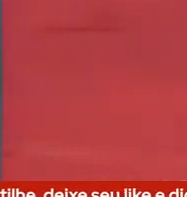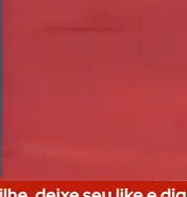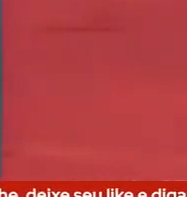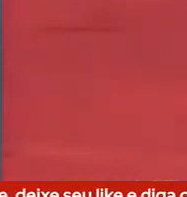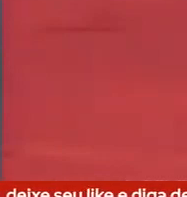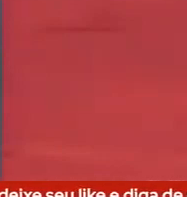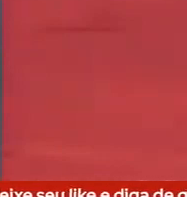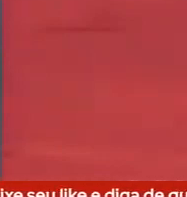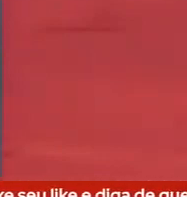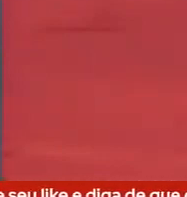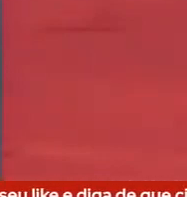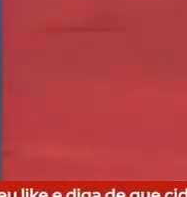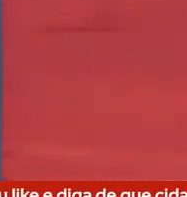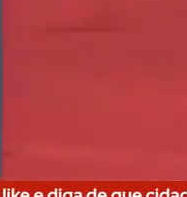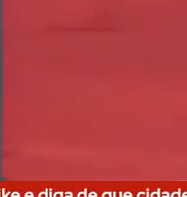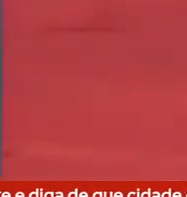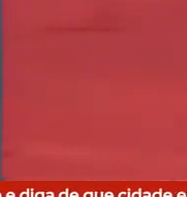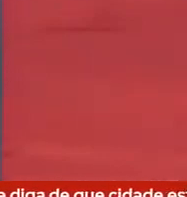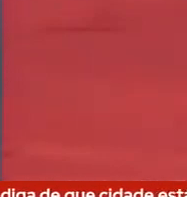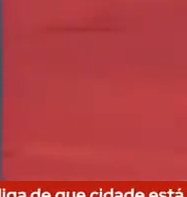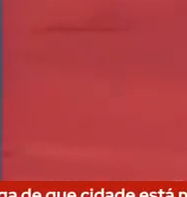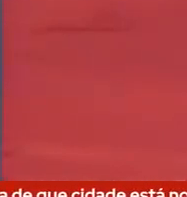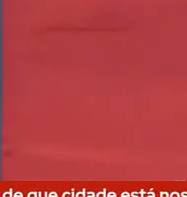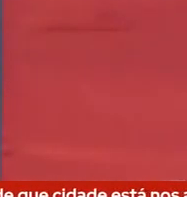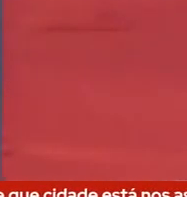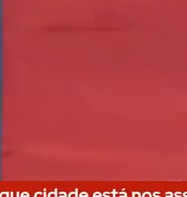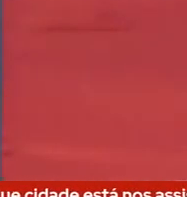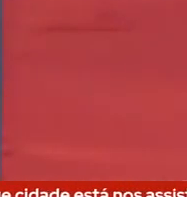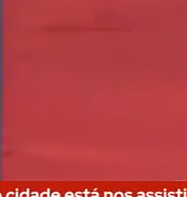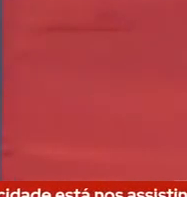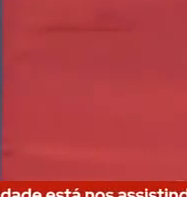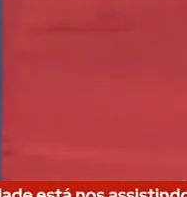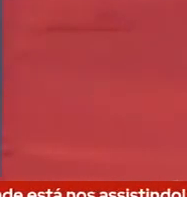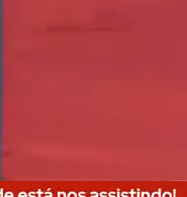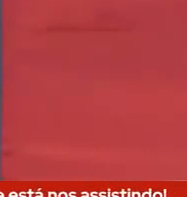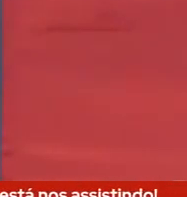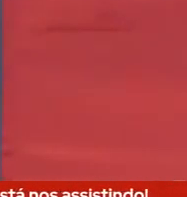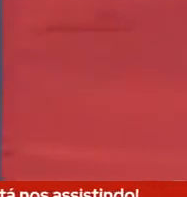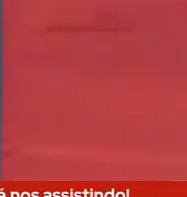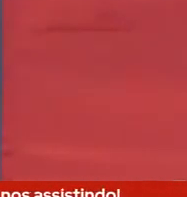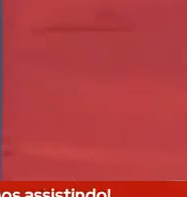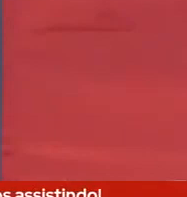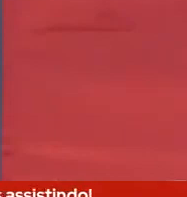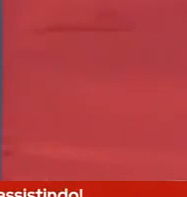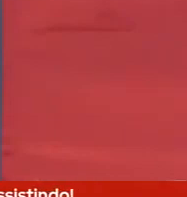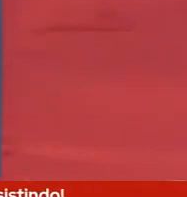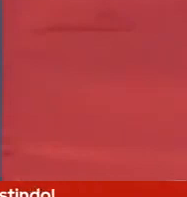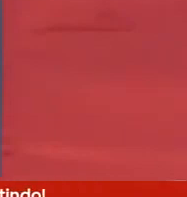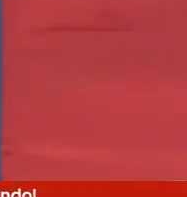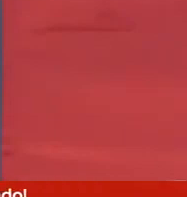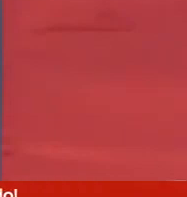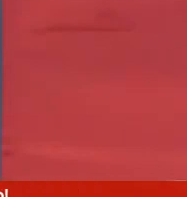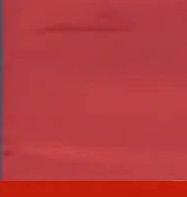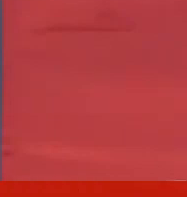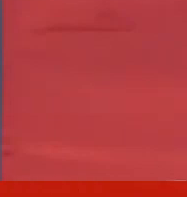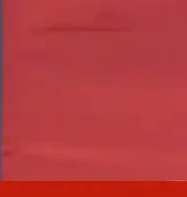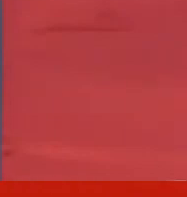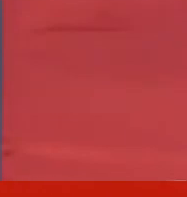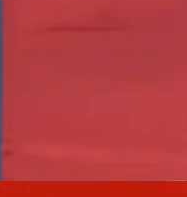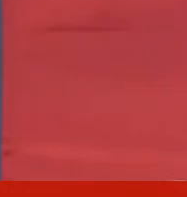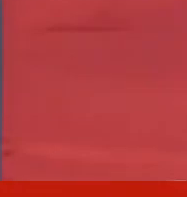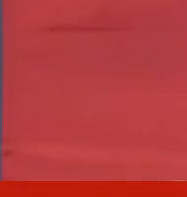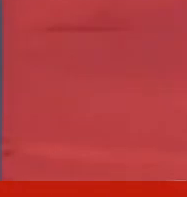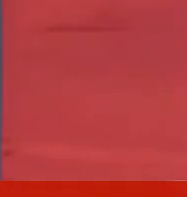Maria Rangel, que também será eleito para aumentar essa bancada aqui na Câmara dos Deputados. Representação de